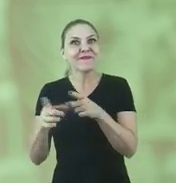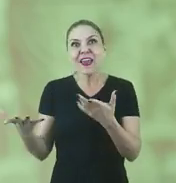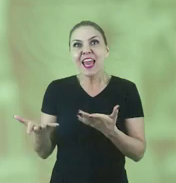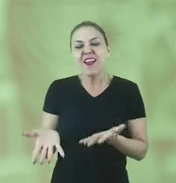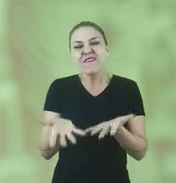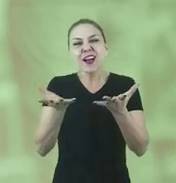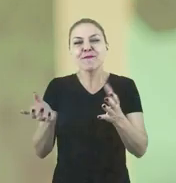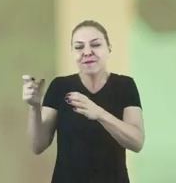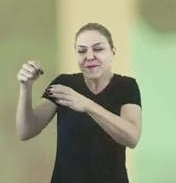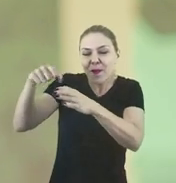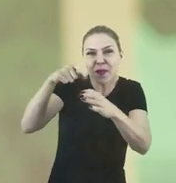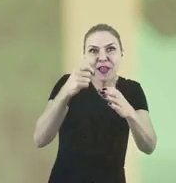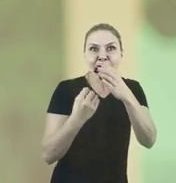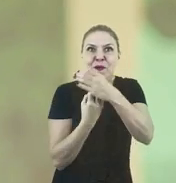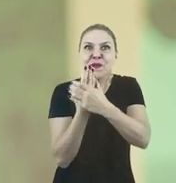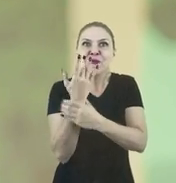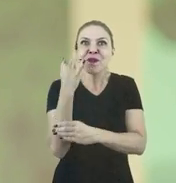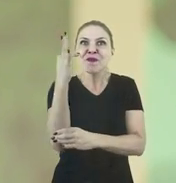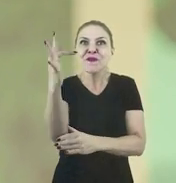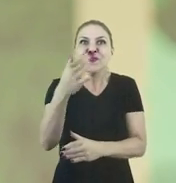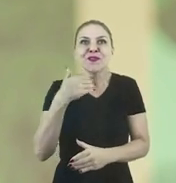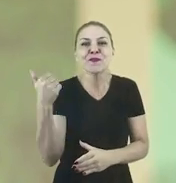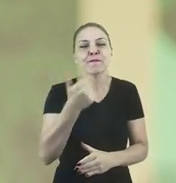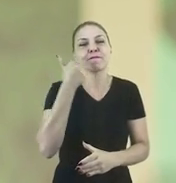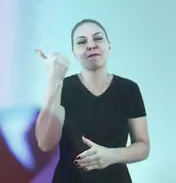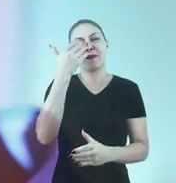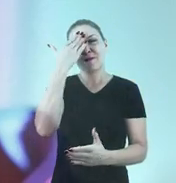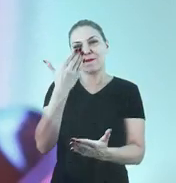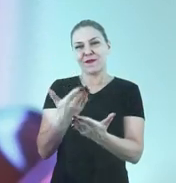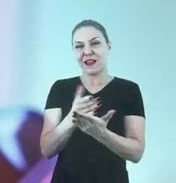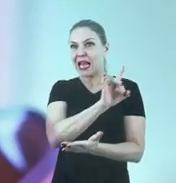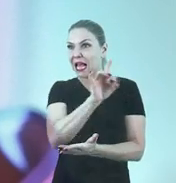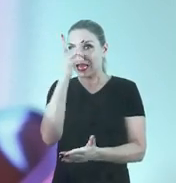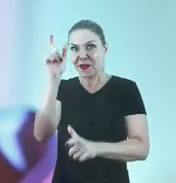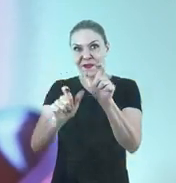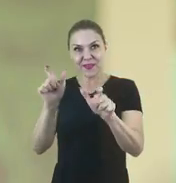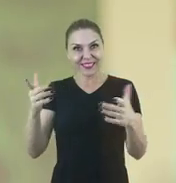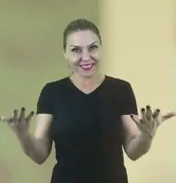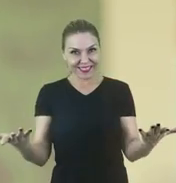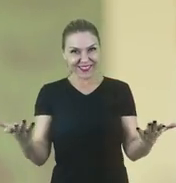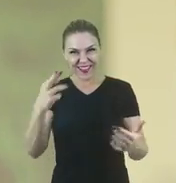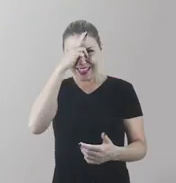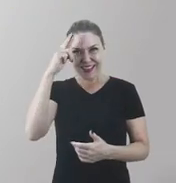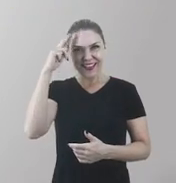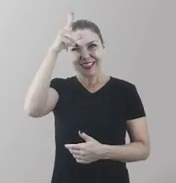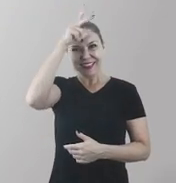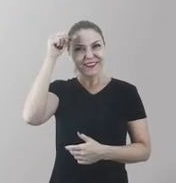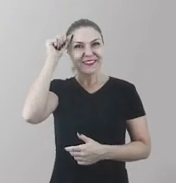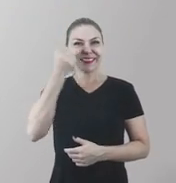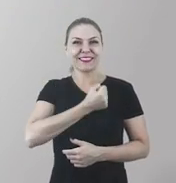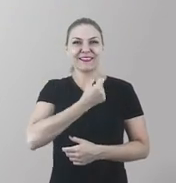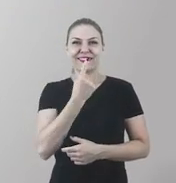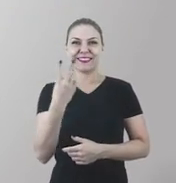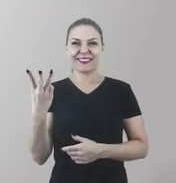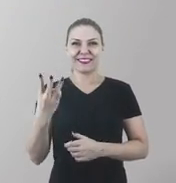certeza também vamos semear e deixar brotar um futuro promissor para cada um deles rock Prefeito